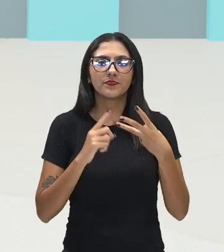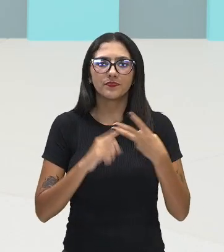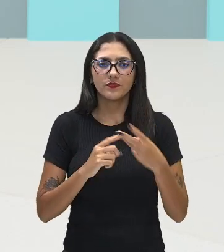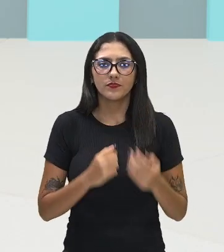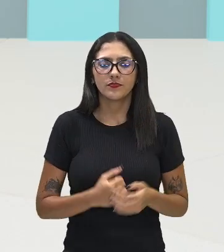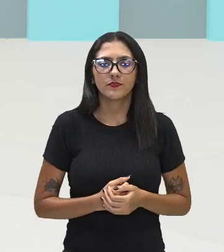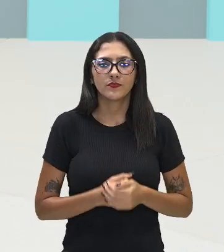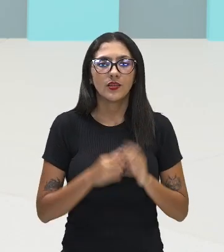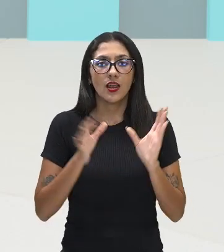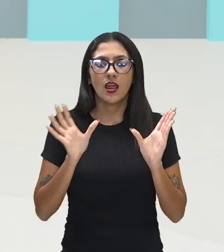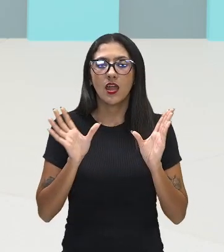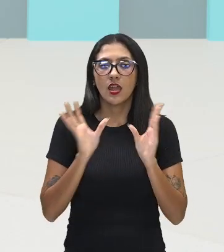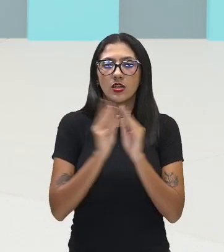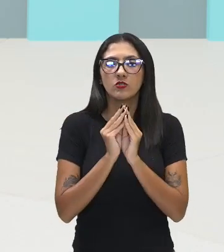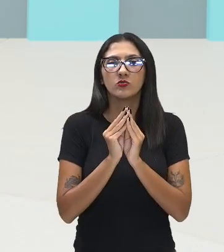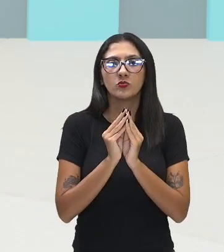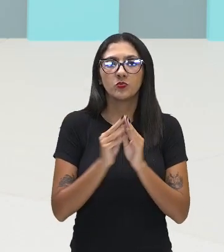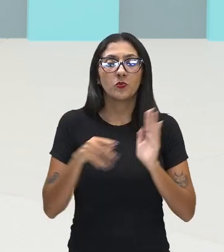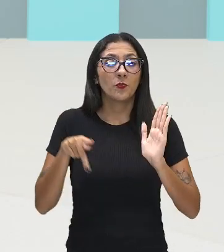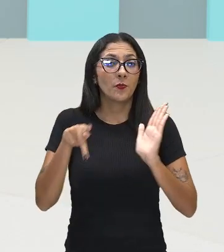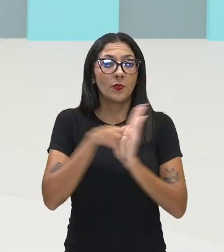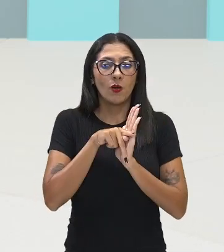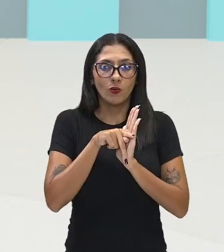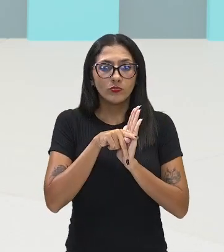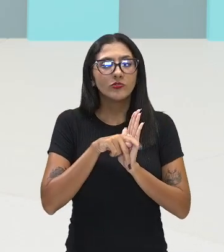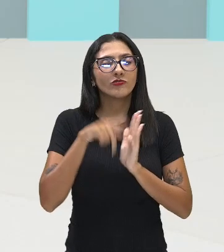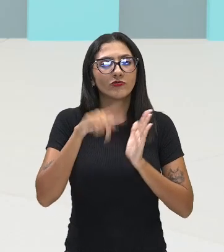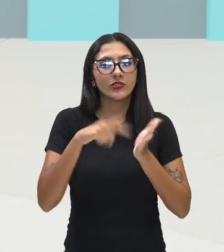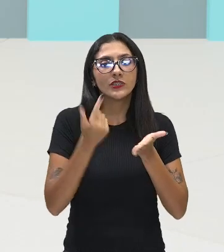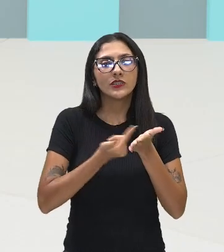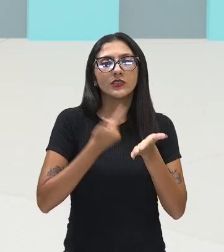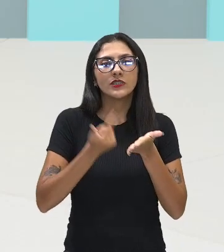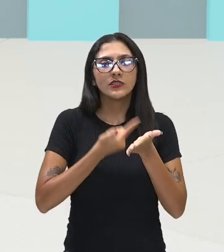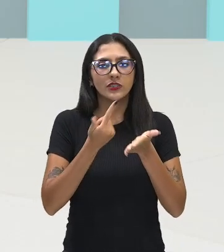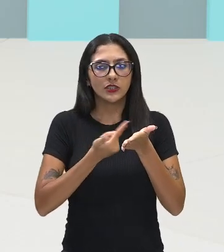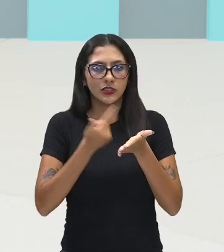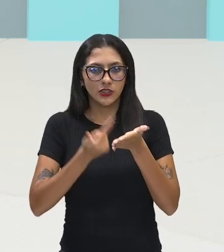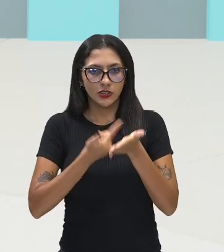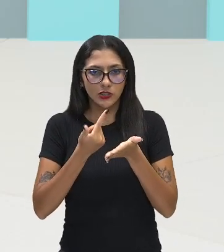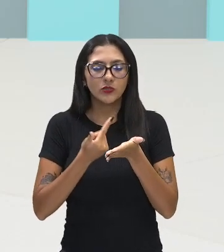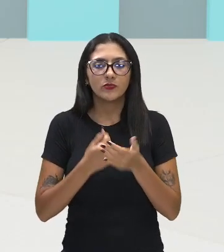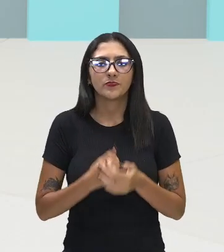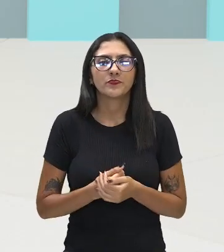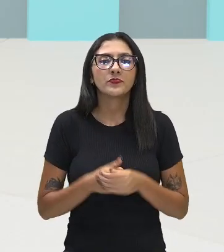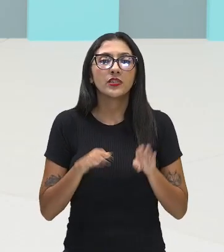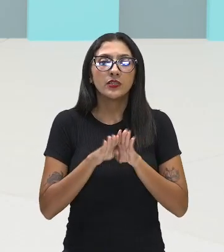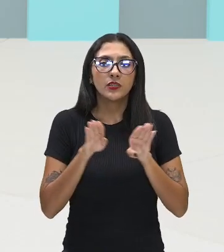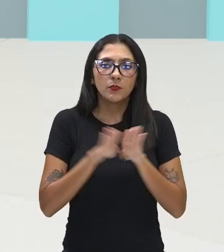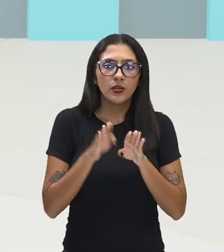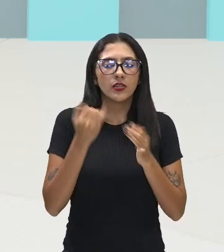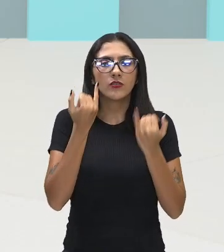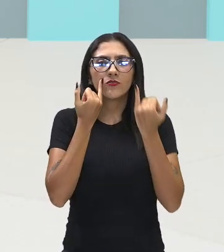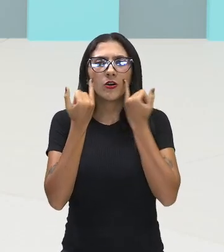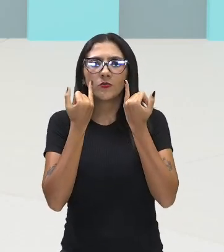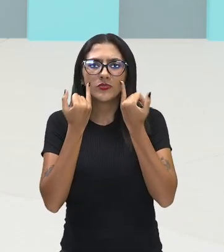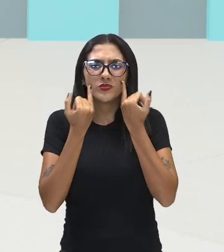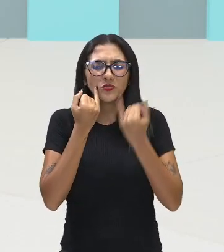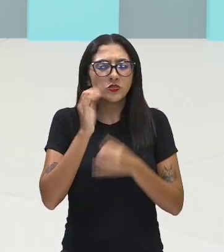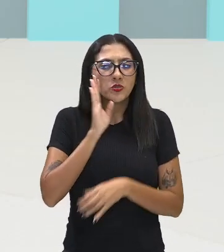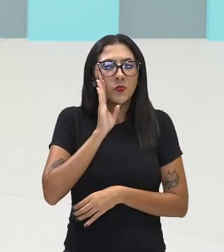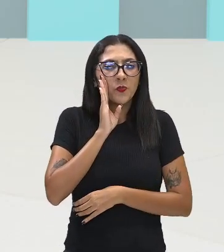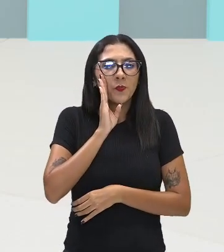interpretação, análise do resenhista sobre ela, contendo o essencial, né? Ele vai colocar o essencial